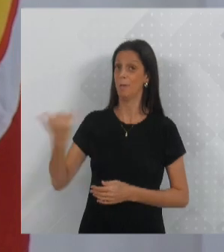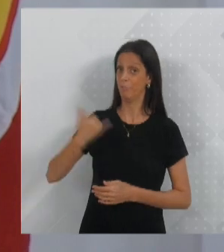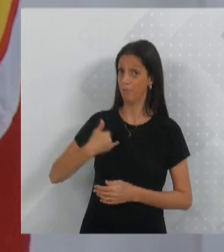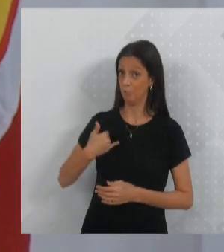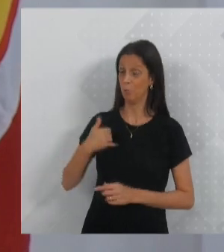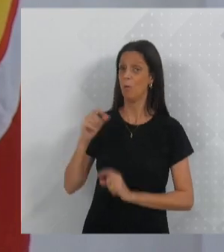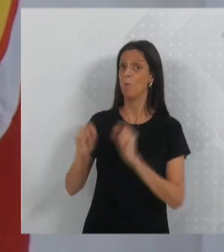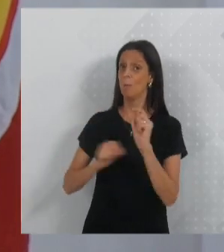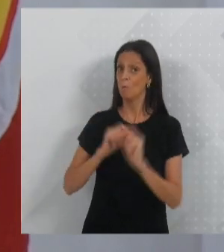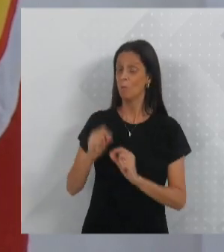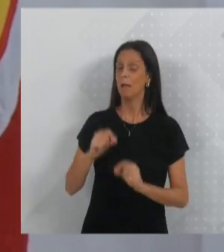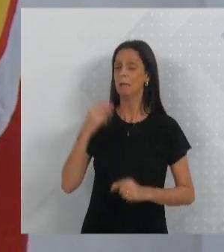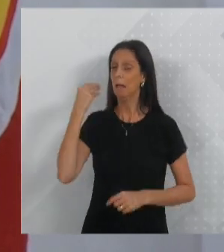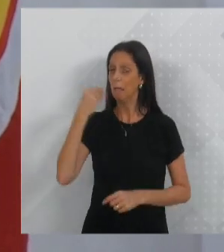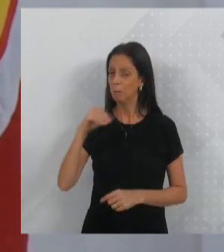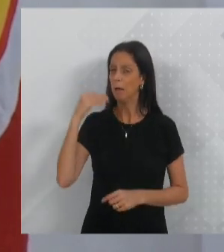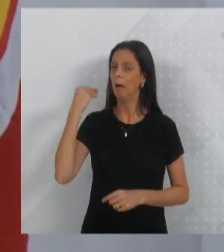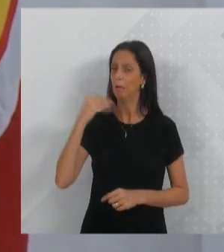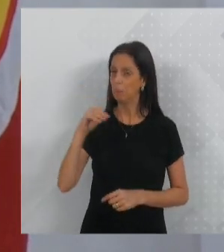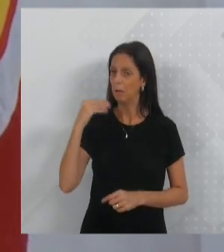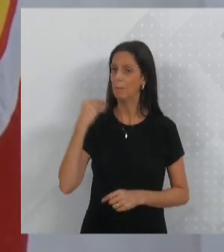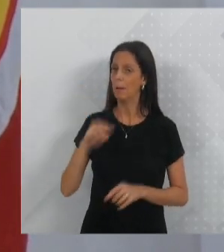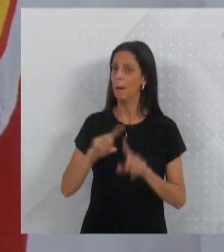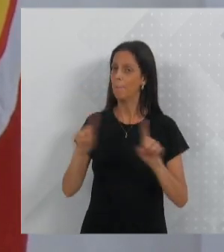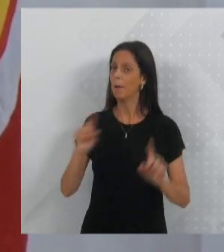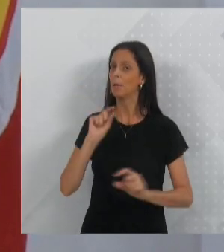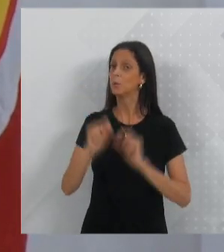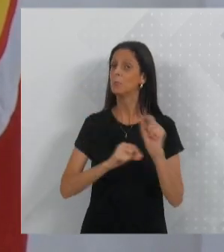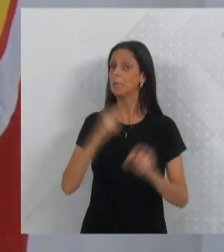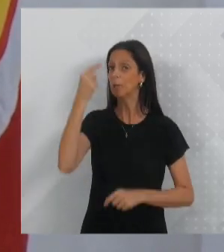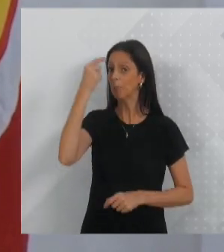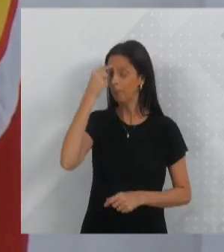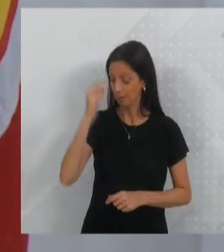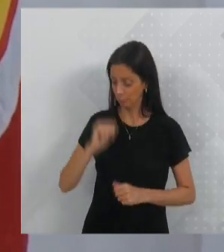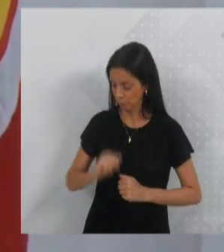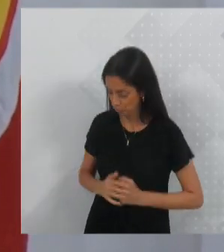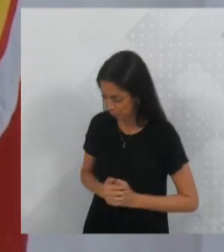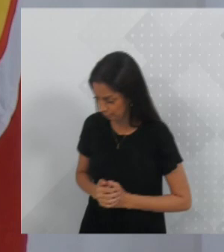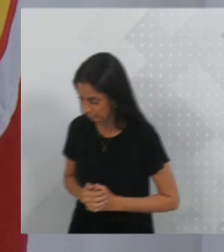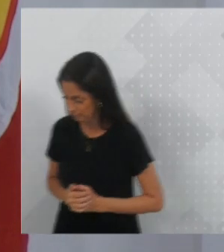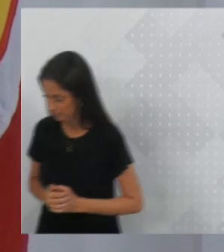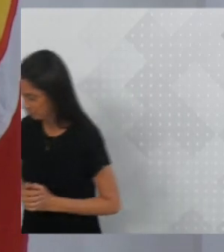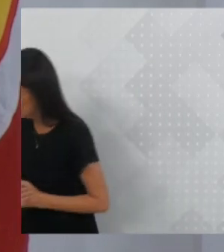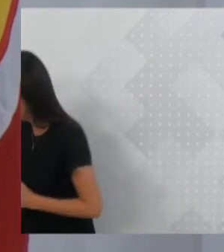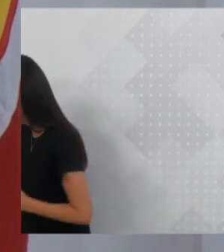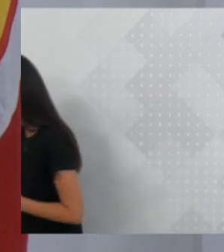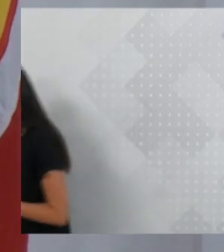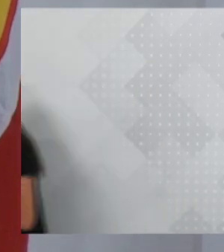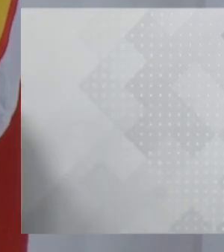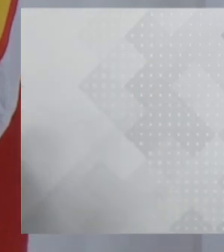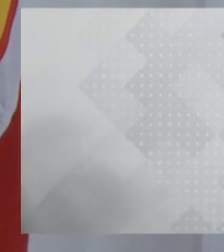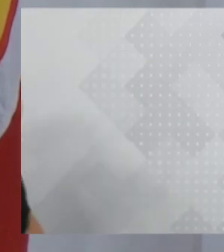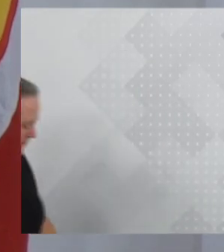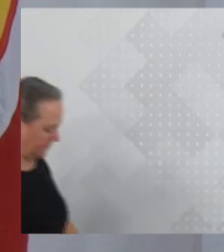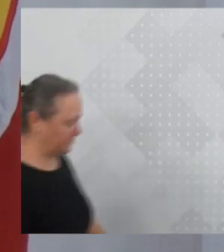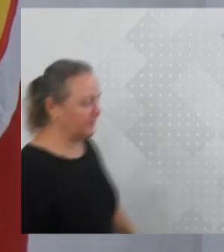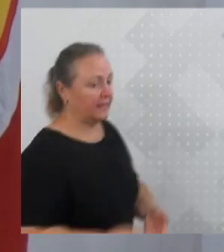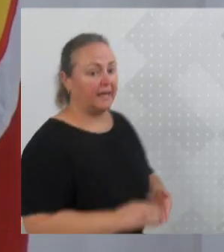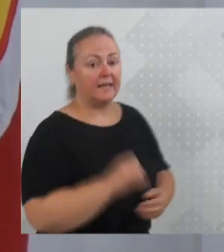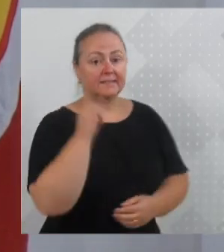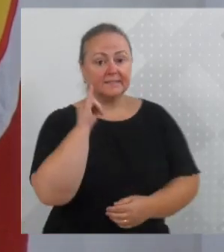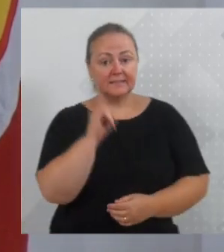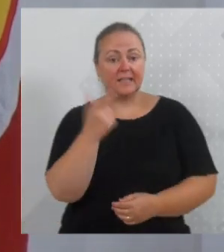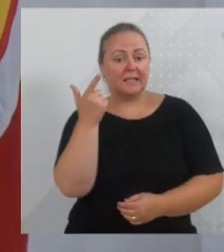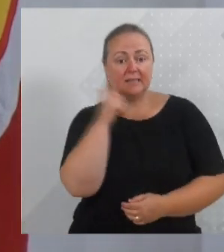conseguiu me convencer mas eu penso o seguinte se eu não recebi nenhum papel no meu carro por que que eu vou atrás